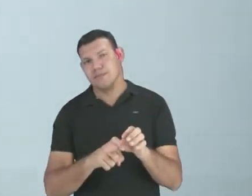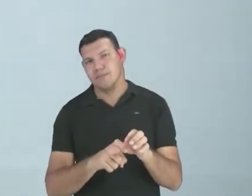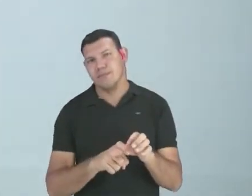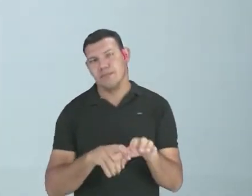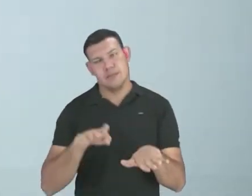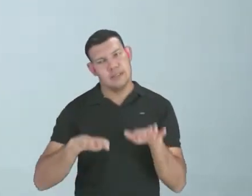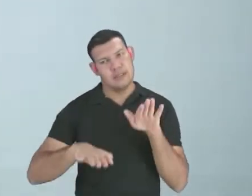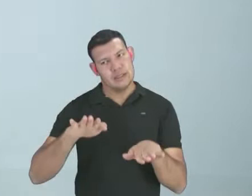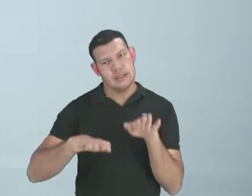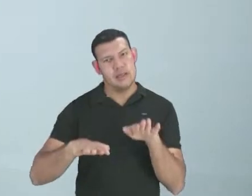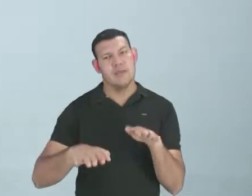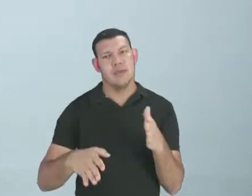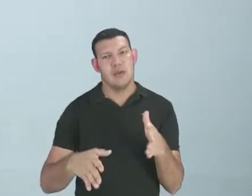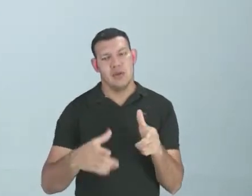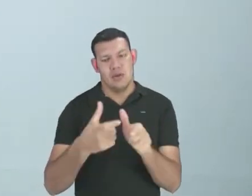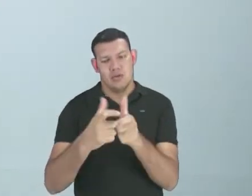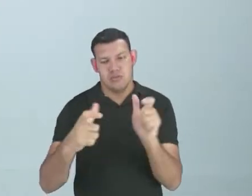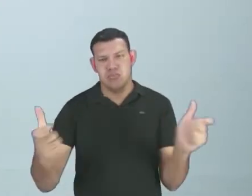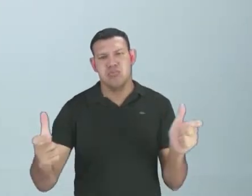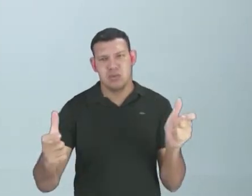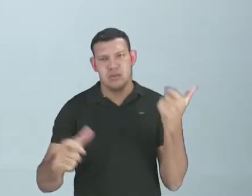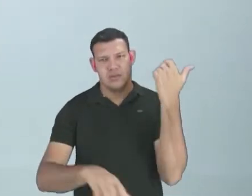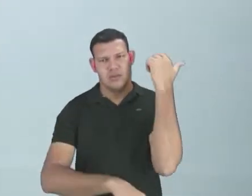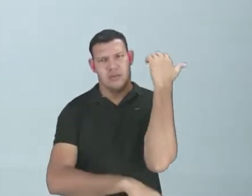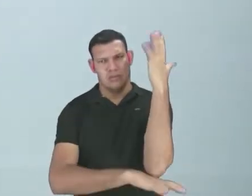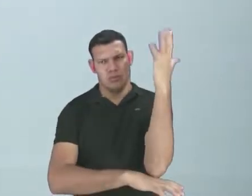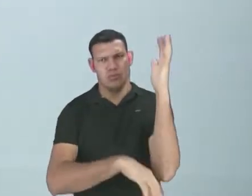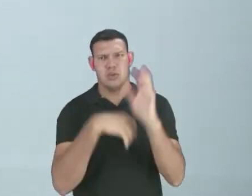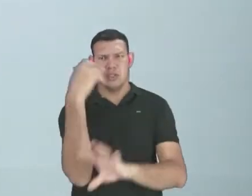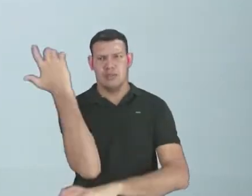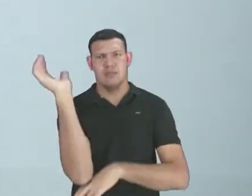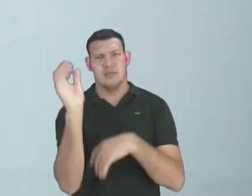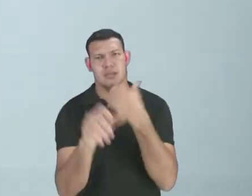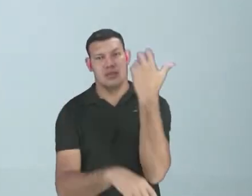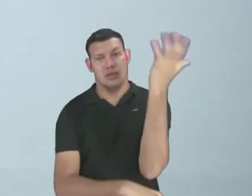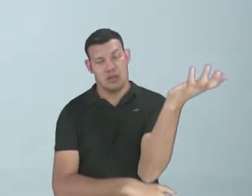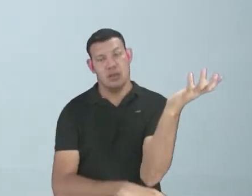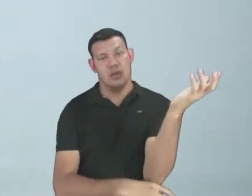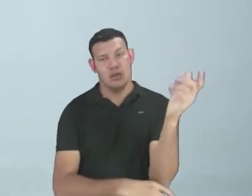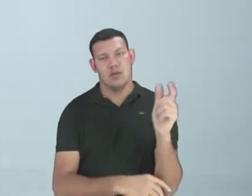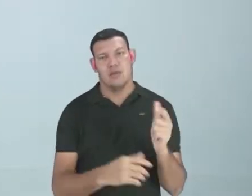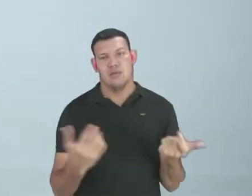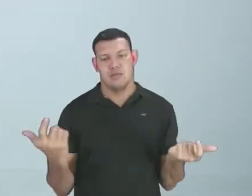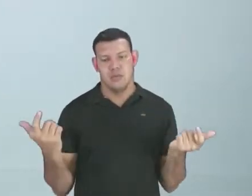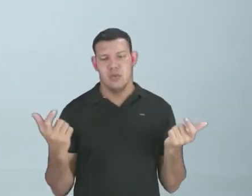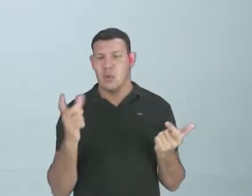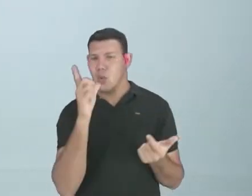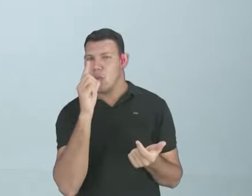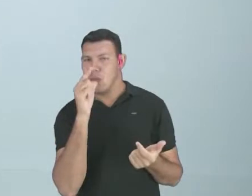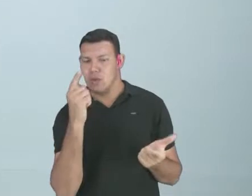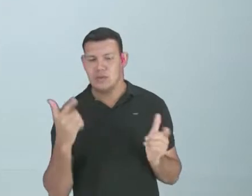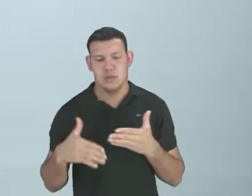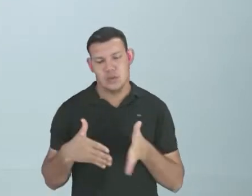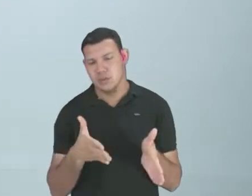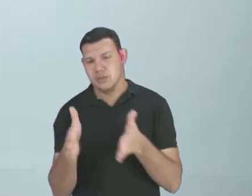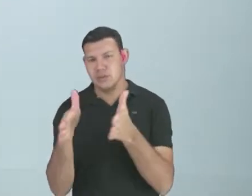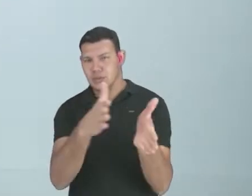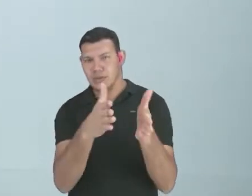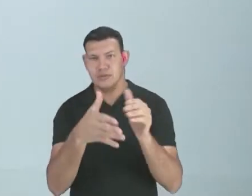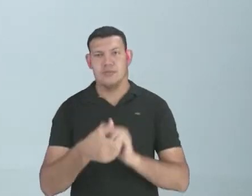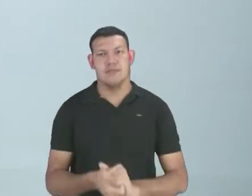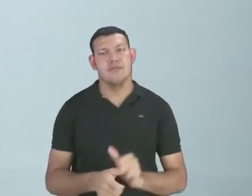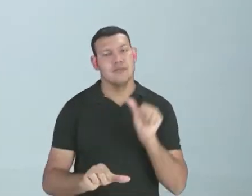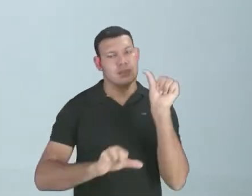tirou de madeira da floresta, essa retirada pode alterar tanto o volume dos rios, né? Das águas, como também pode alterar,